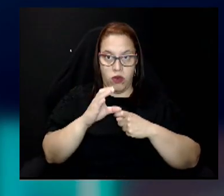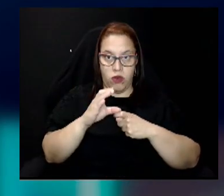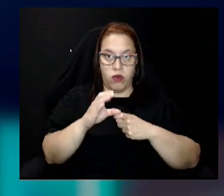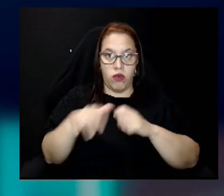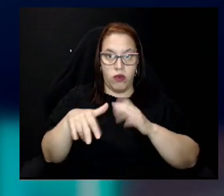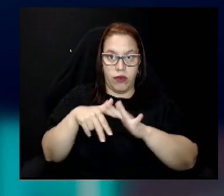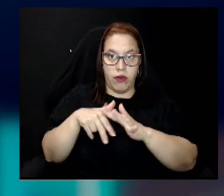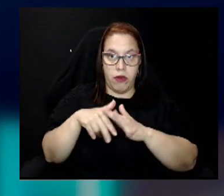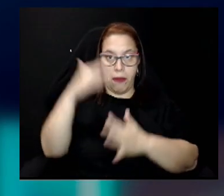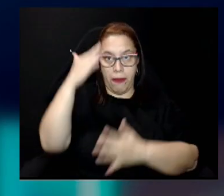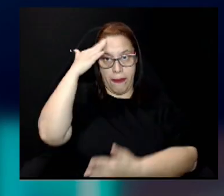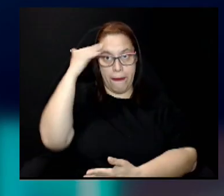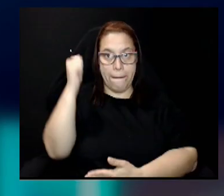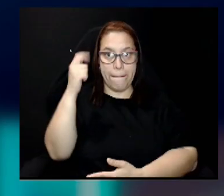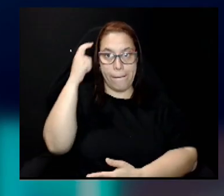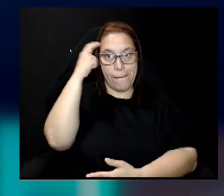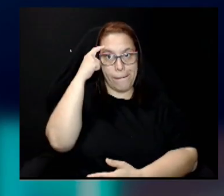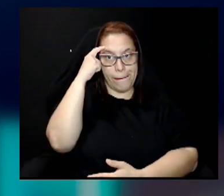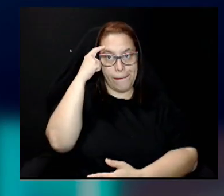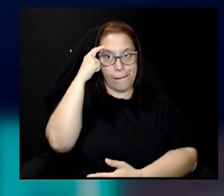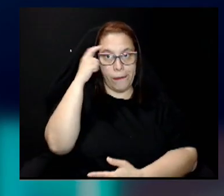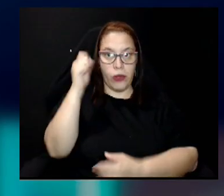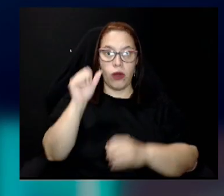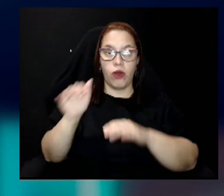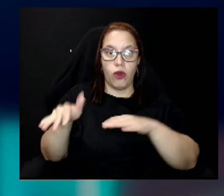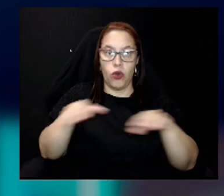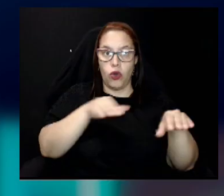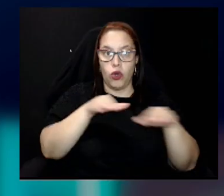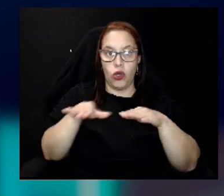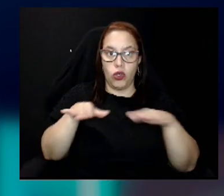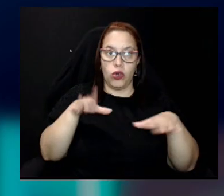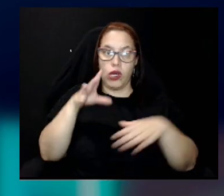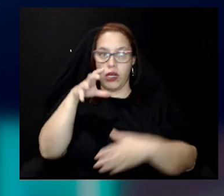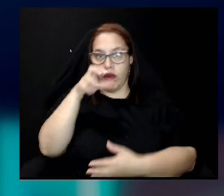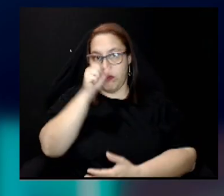Para pensar que é uma coisa só transitória.